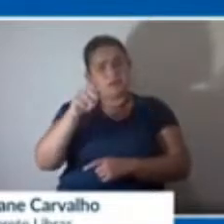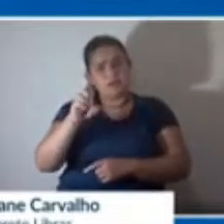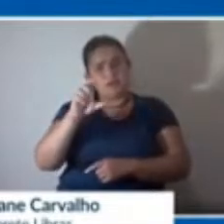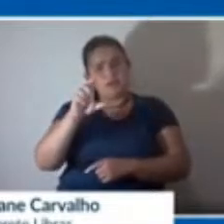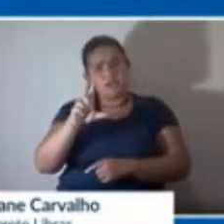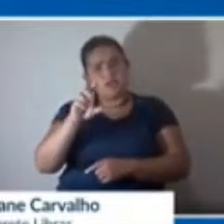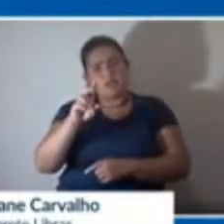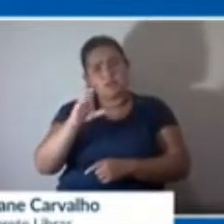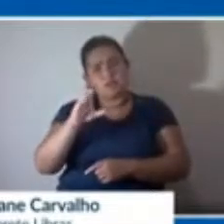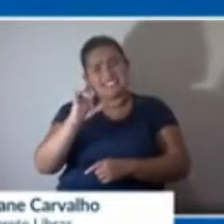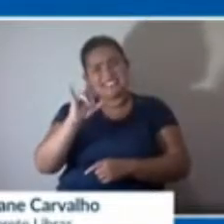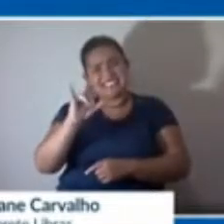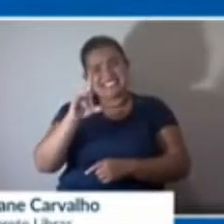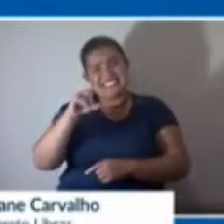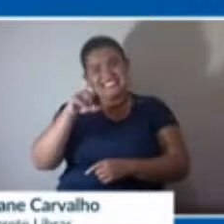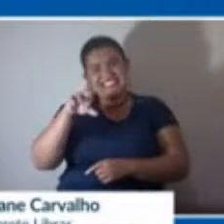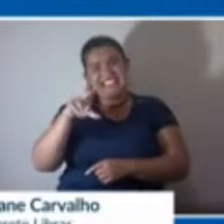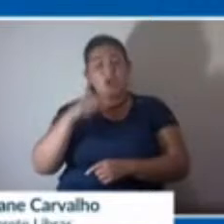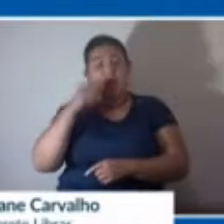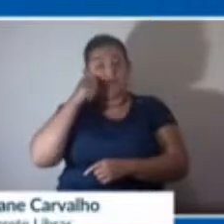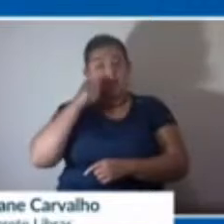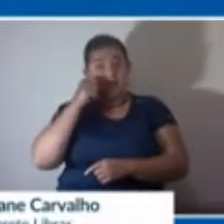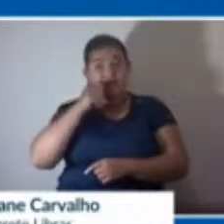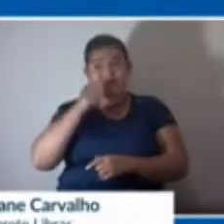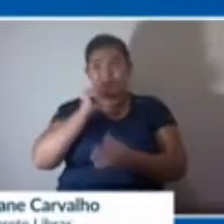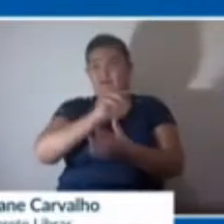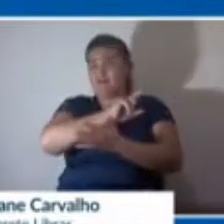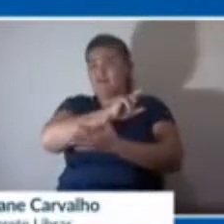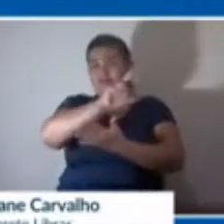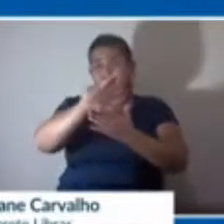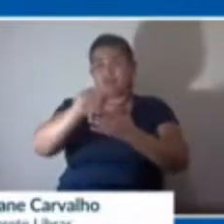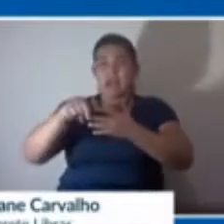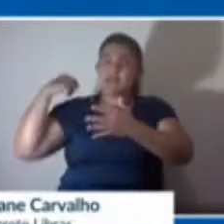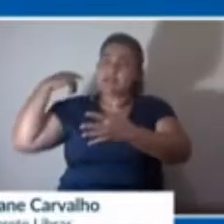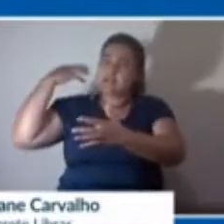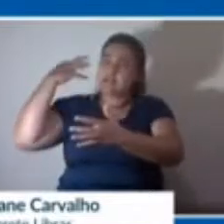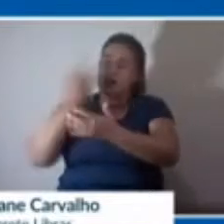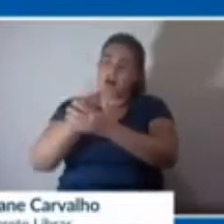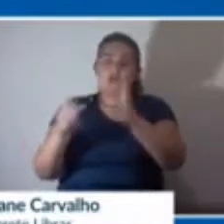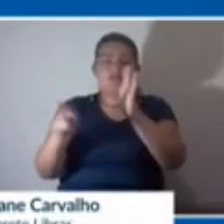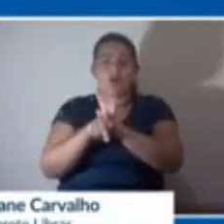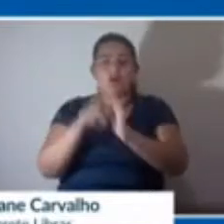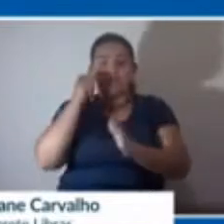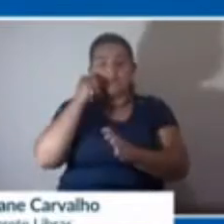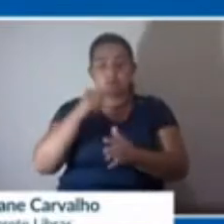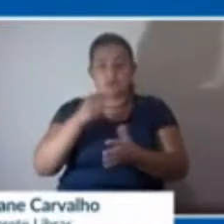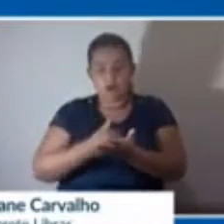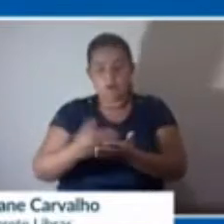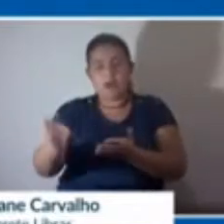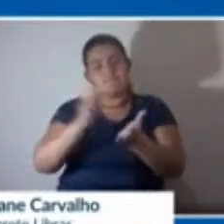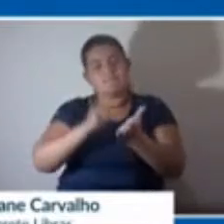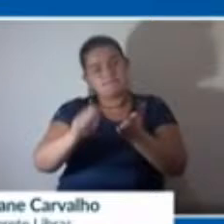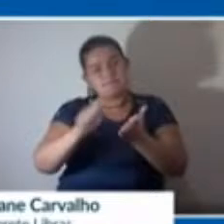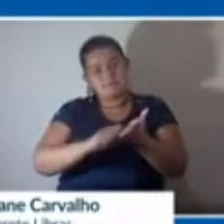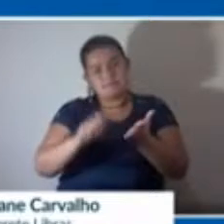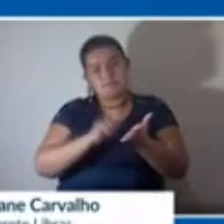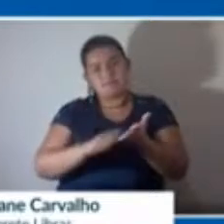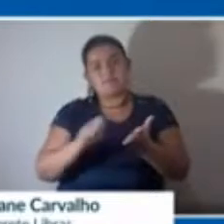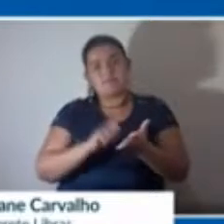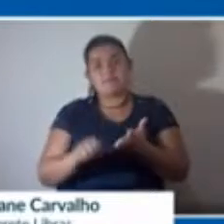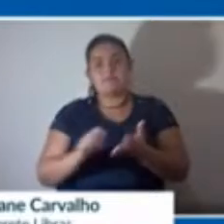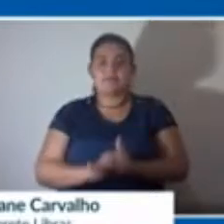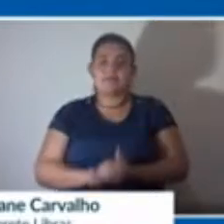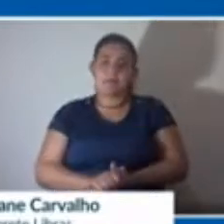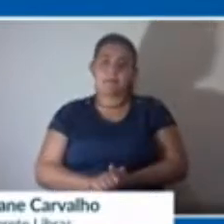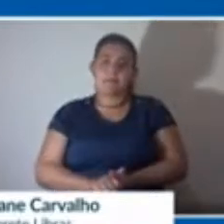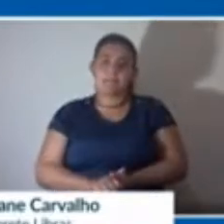tem feminino e plural, que aí a história do cinema feito por mulheres começa a ser escrita, entre aspas. Bacana. Já existe. É